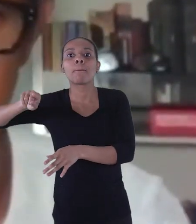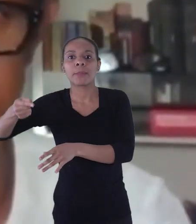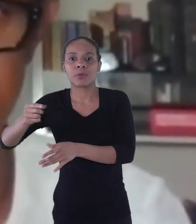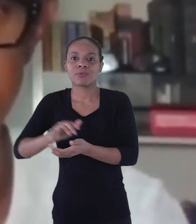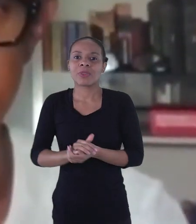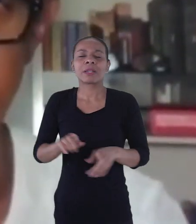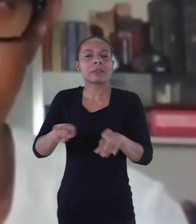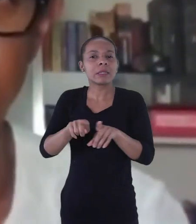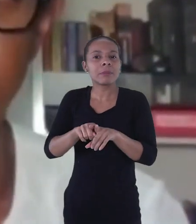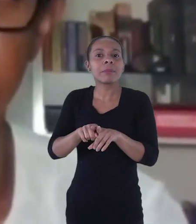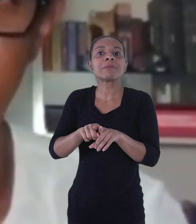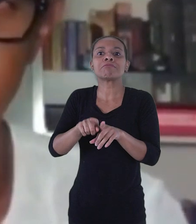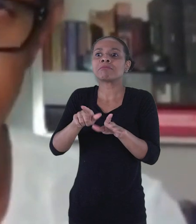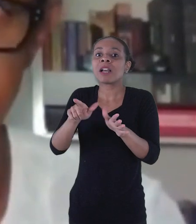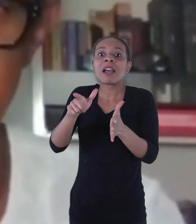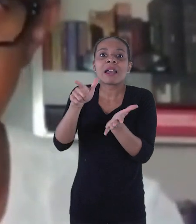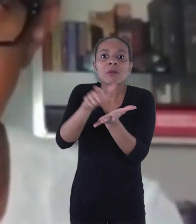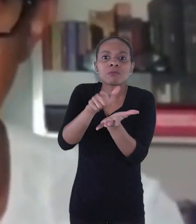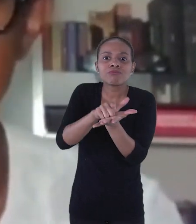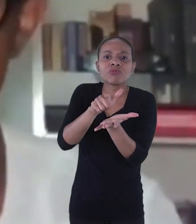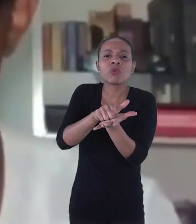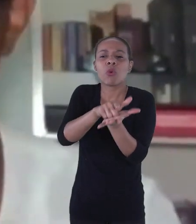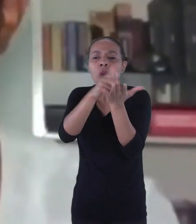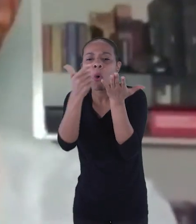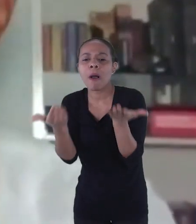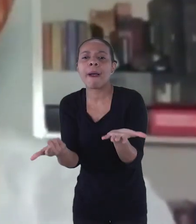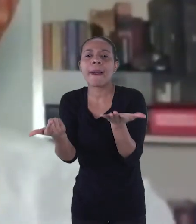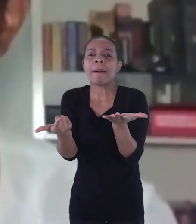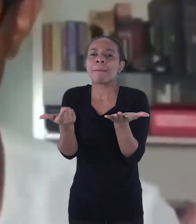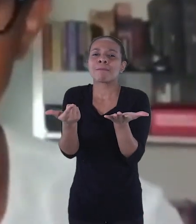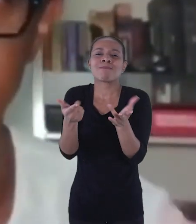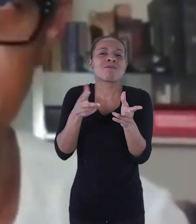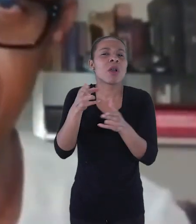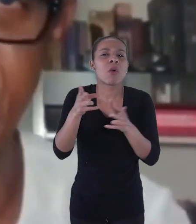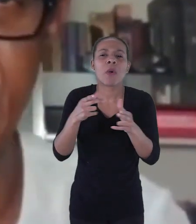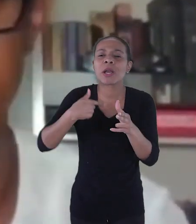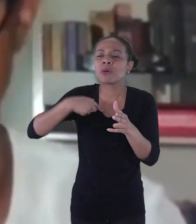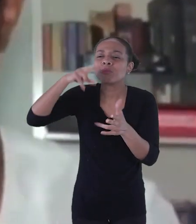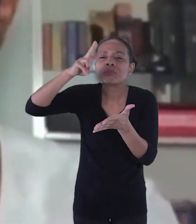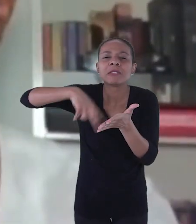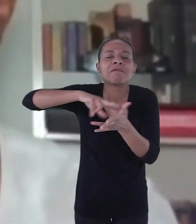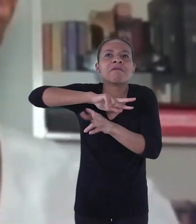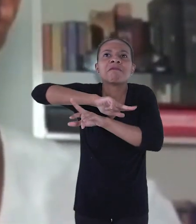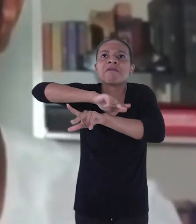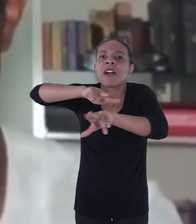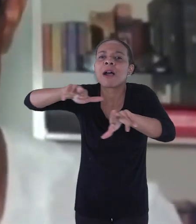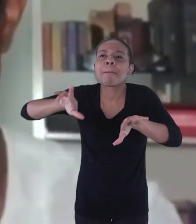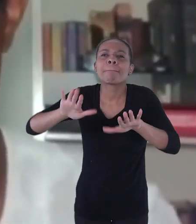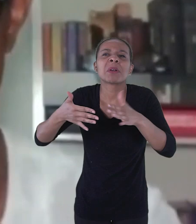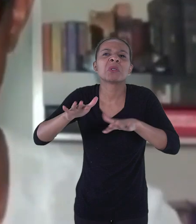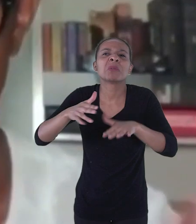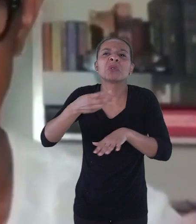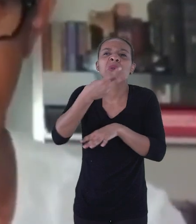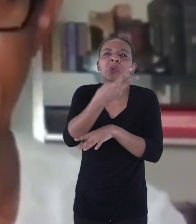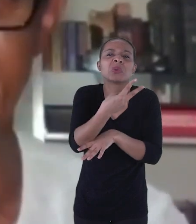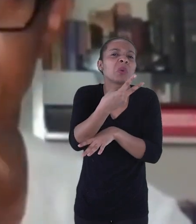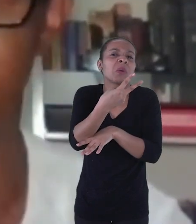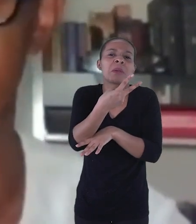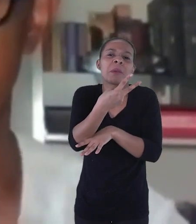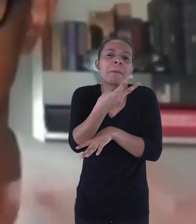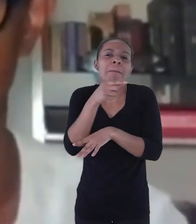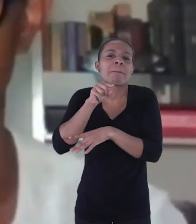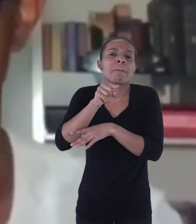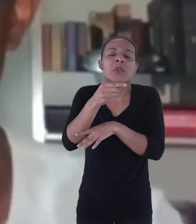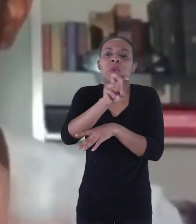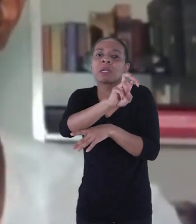recortes de jornais sobre Carolina. Ela produziu mais ou menos 3.500 recortes de jornais,